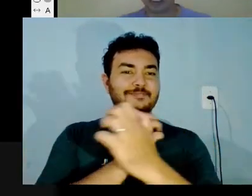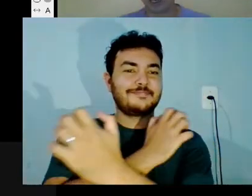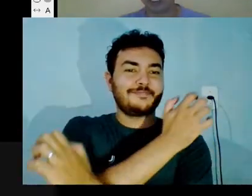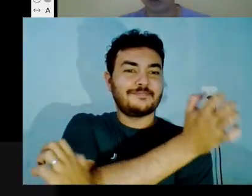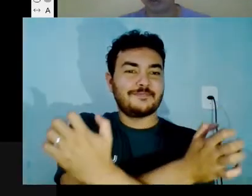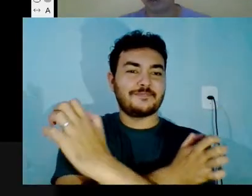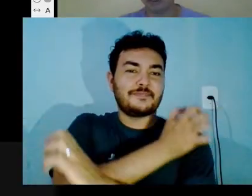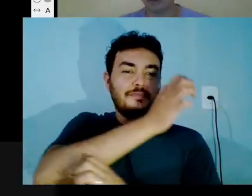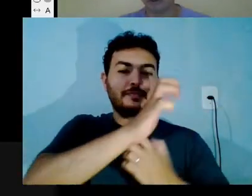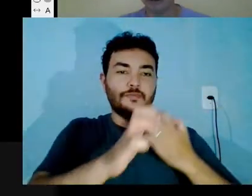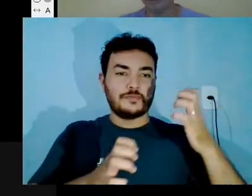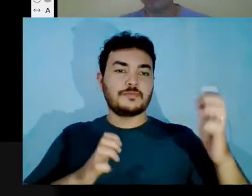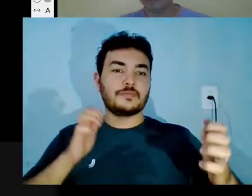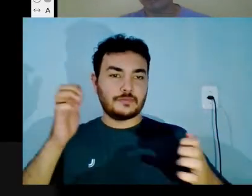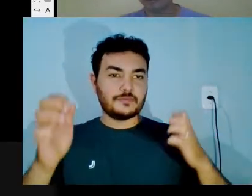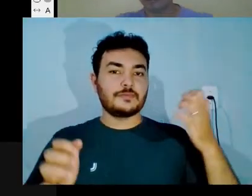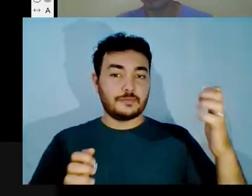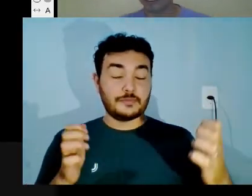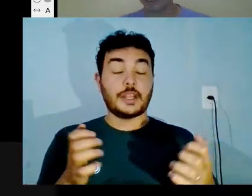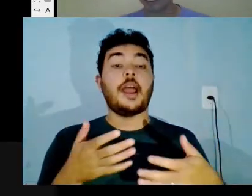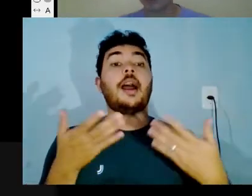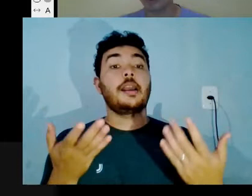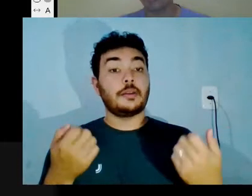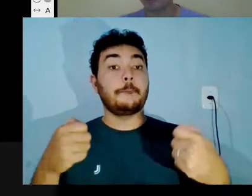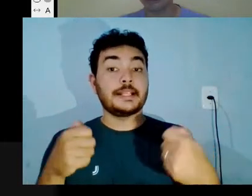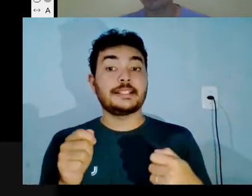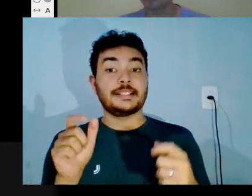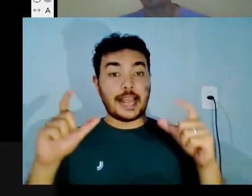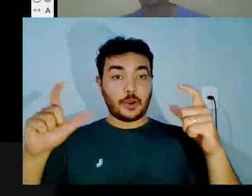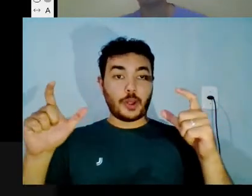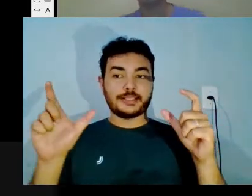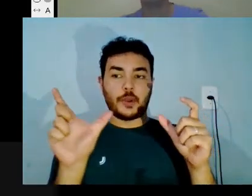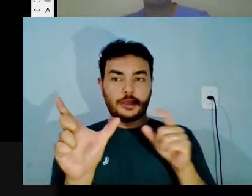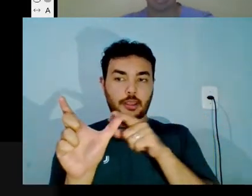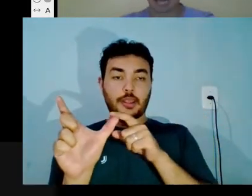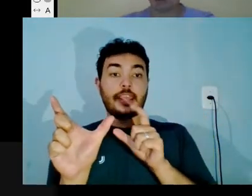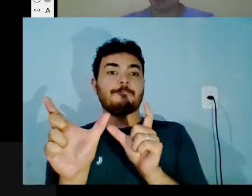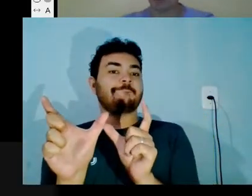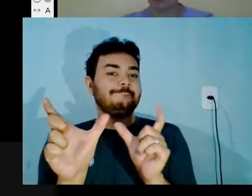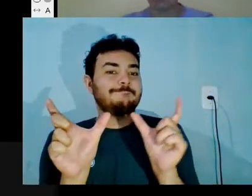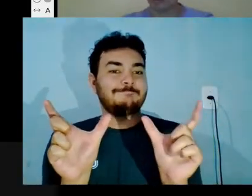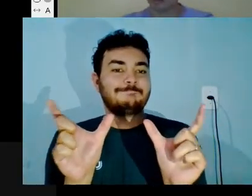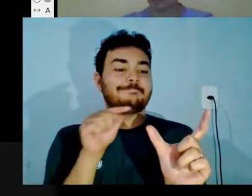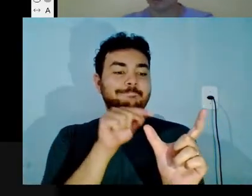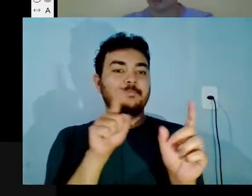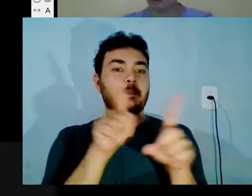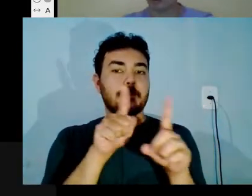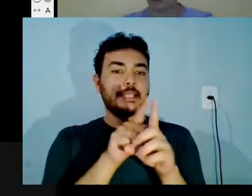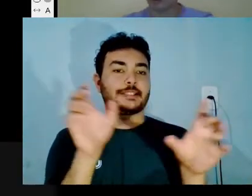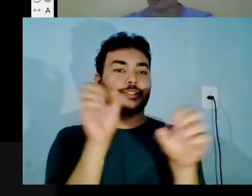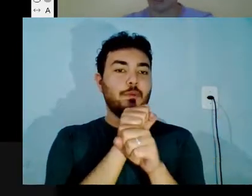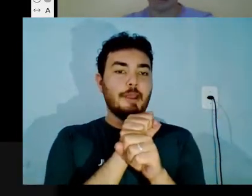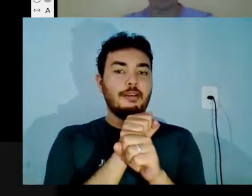parte da equação também, uma soma com a segunda parte aqui, que também da multiplicação das funções de ondas. Agora, ó, eu destaco aqui para vocês,